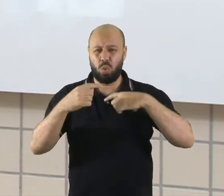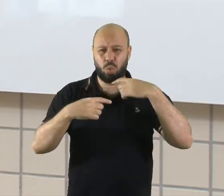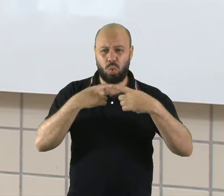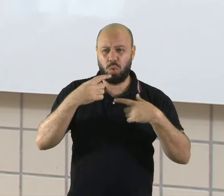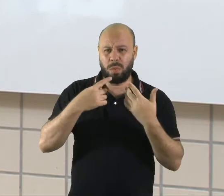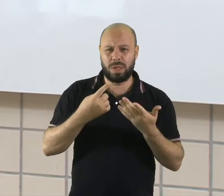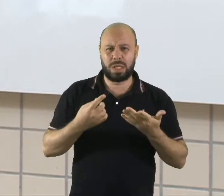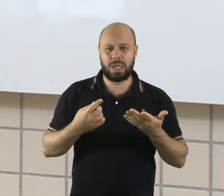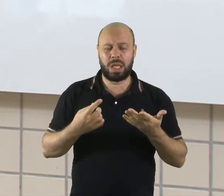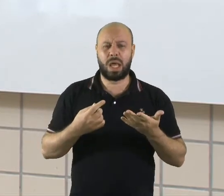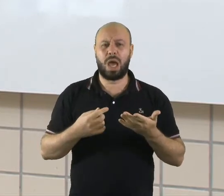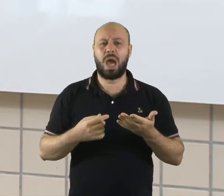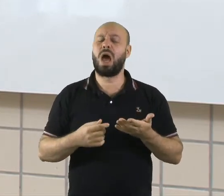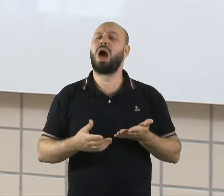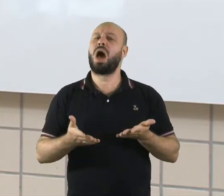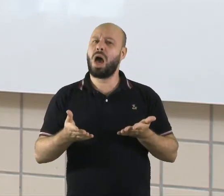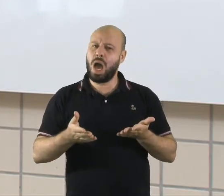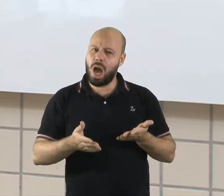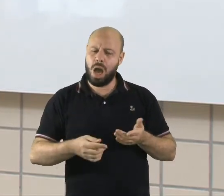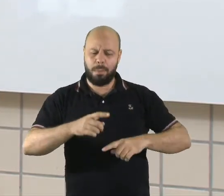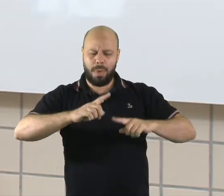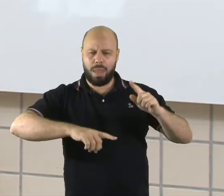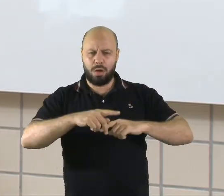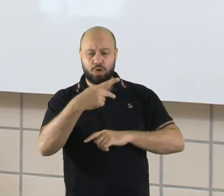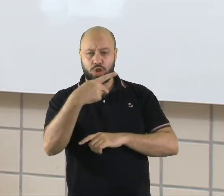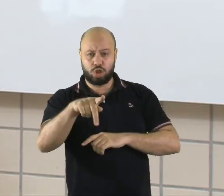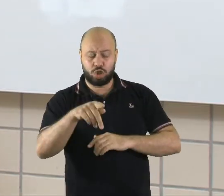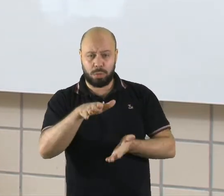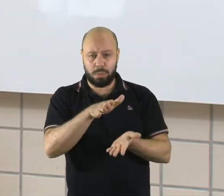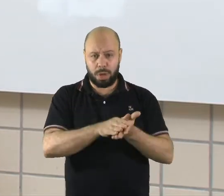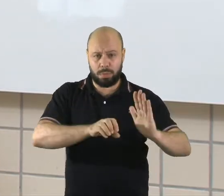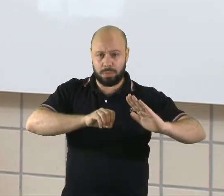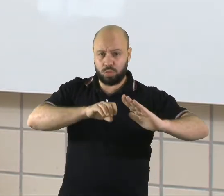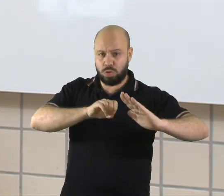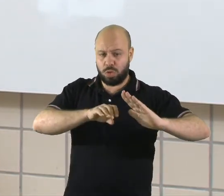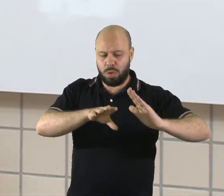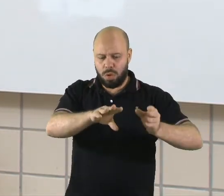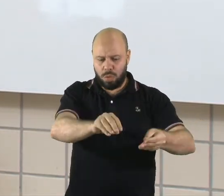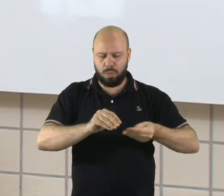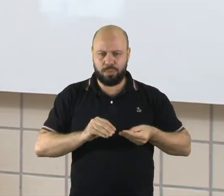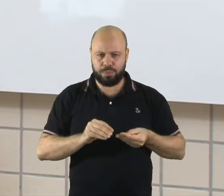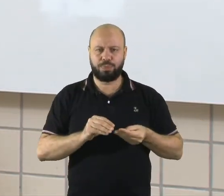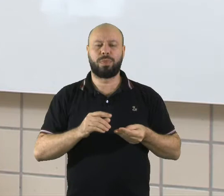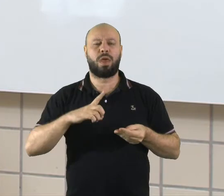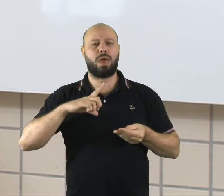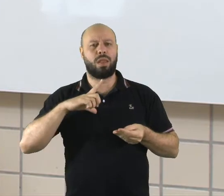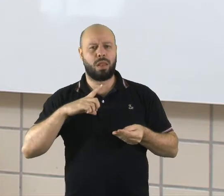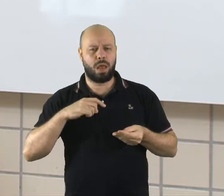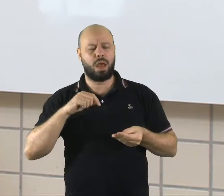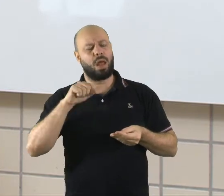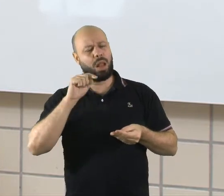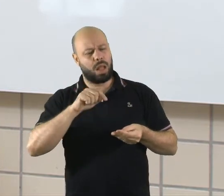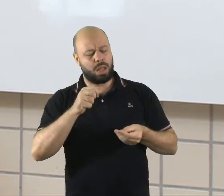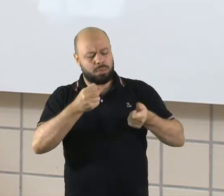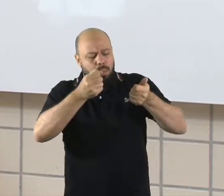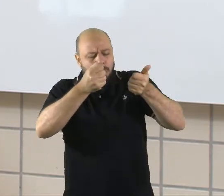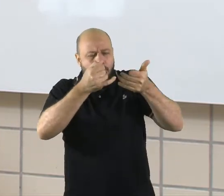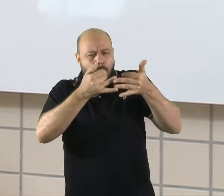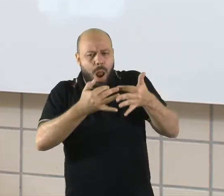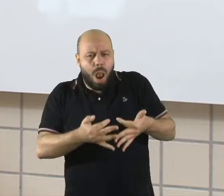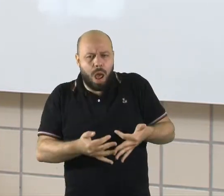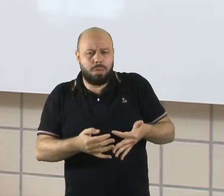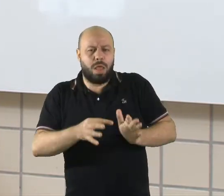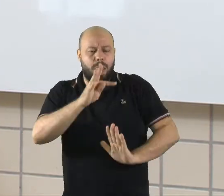pegue seu material que está disponível na plataforma Palmas Homeschool, que lá tem também a explicação desse